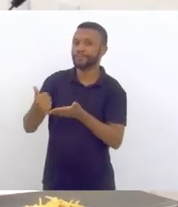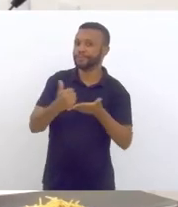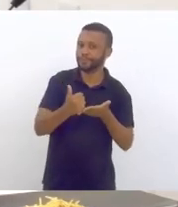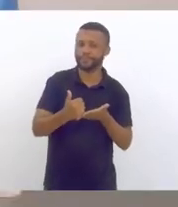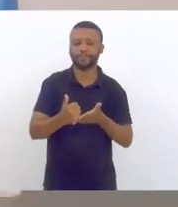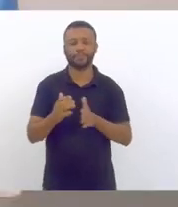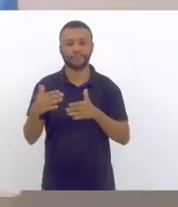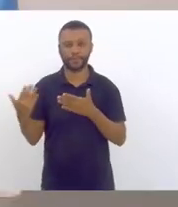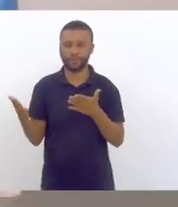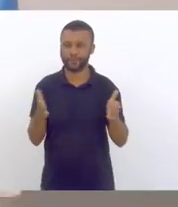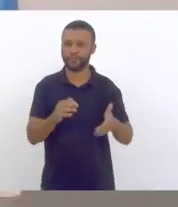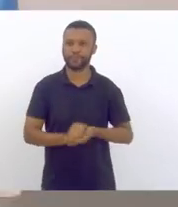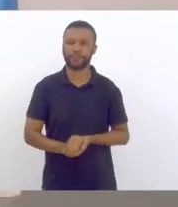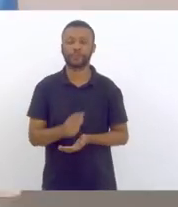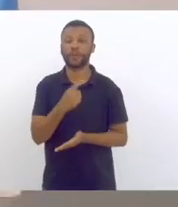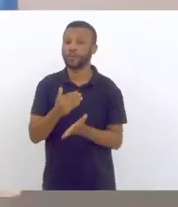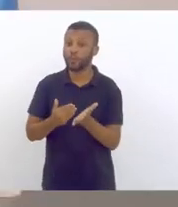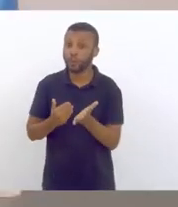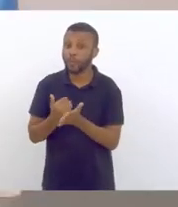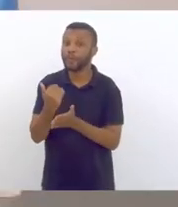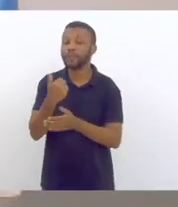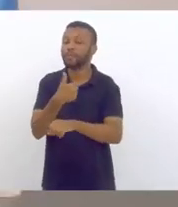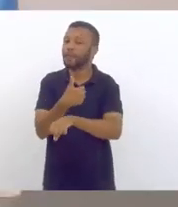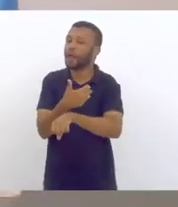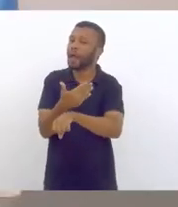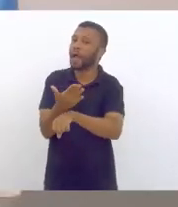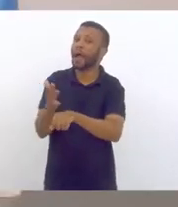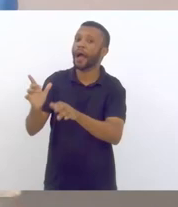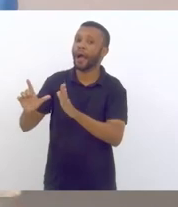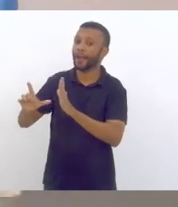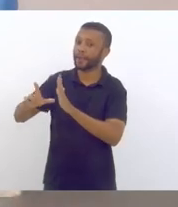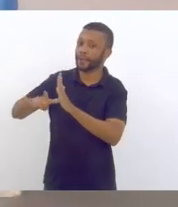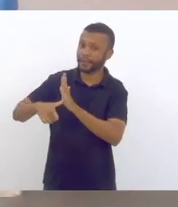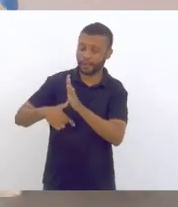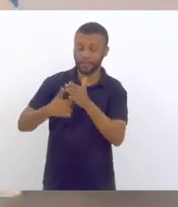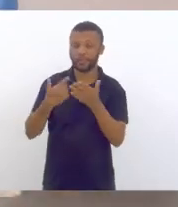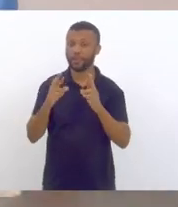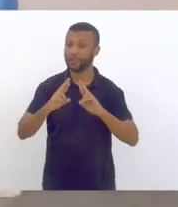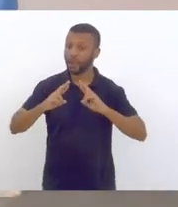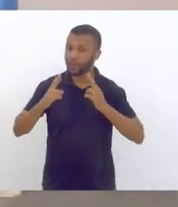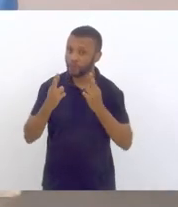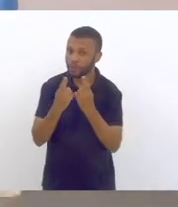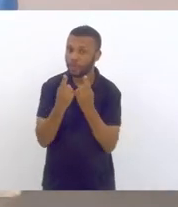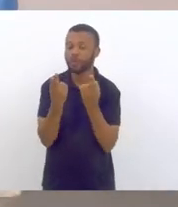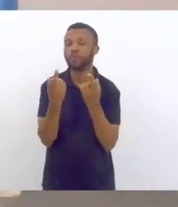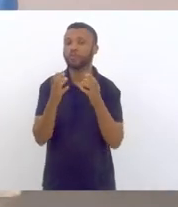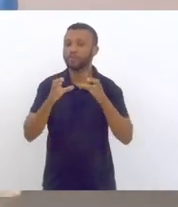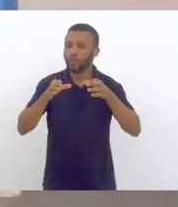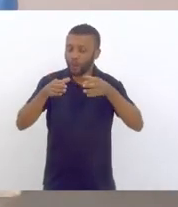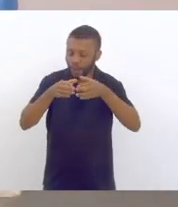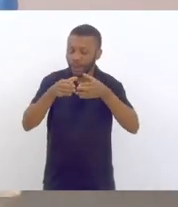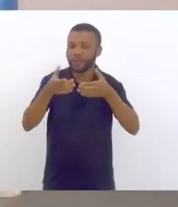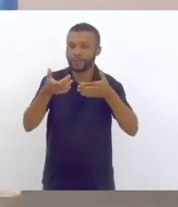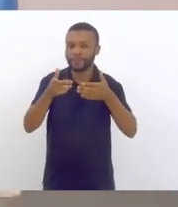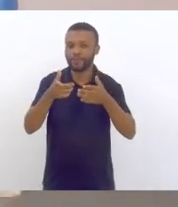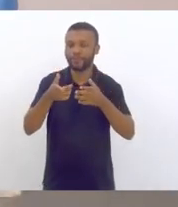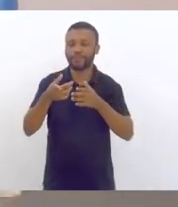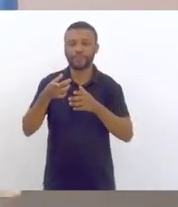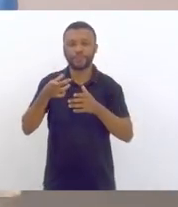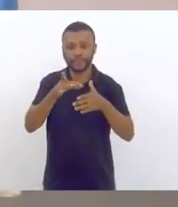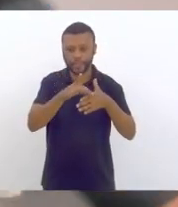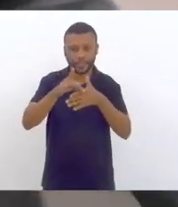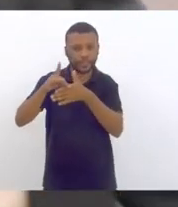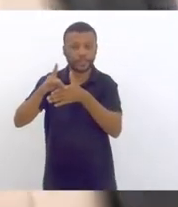nós começamos um pouquinho atrasado a reunião do colégio líderes pudesse ter um mínimo de entendimento